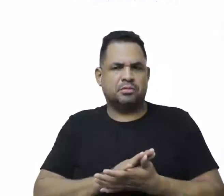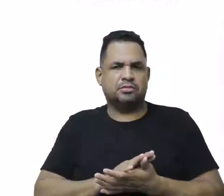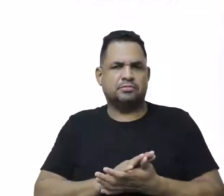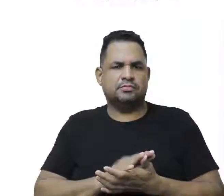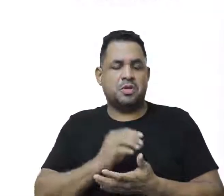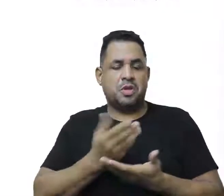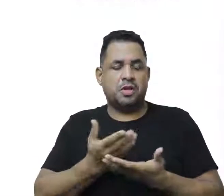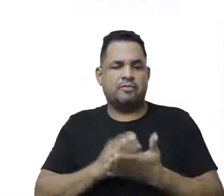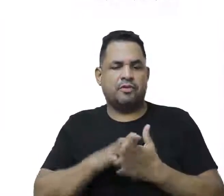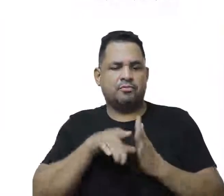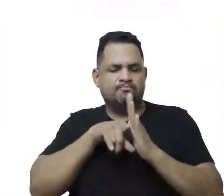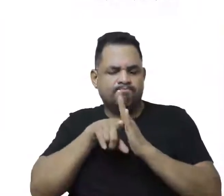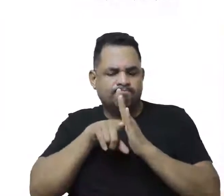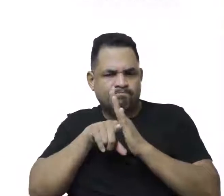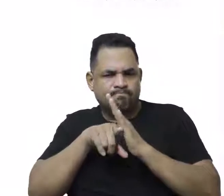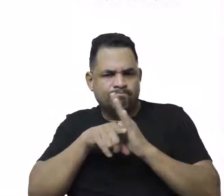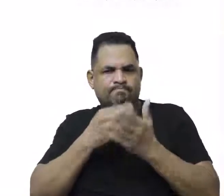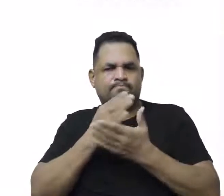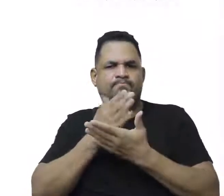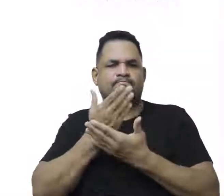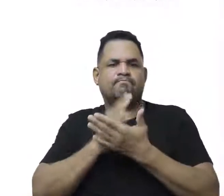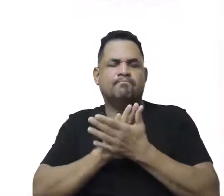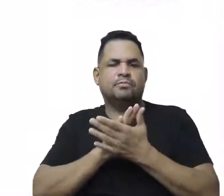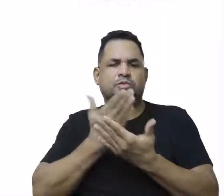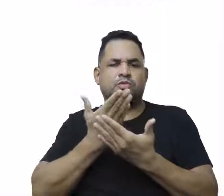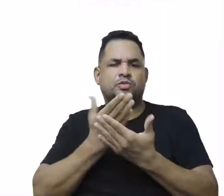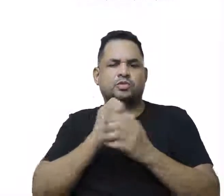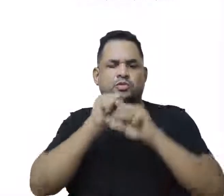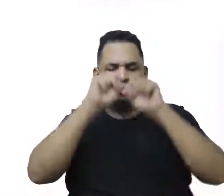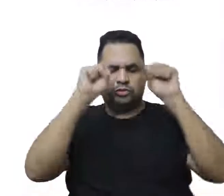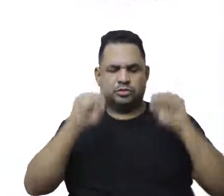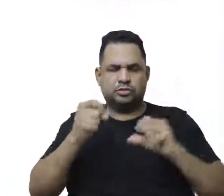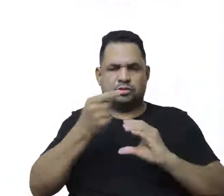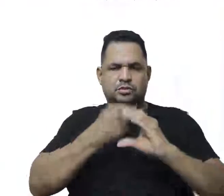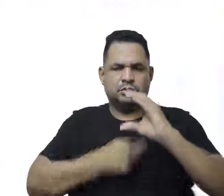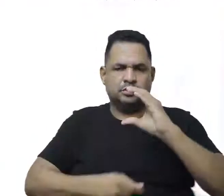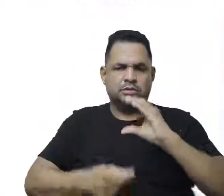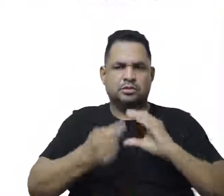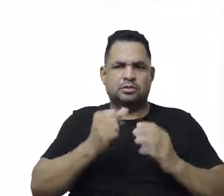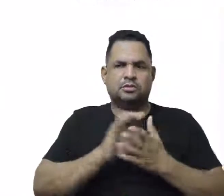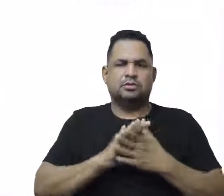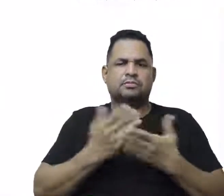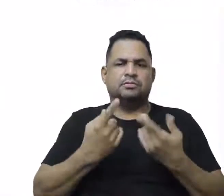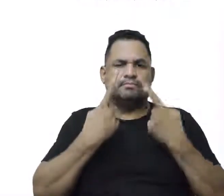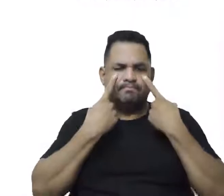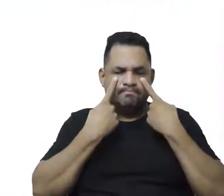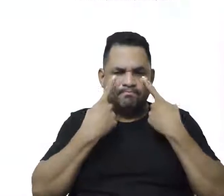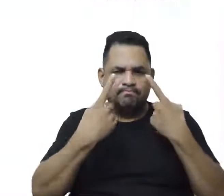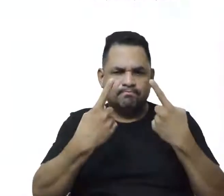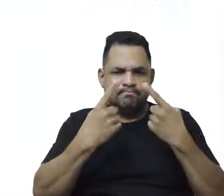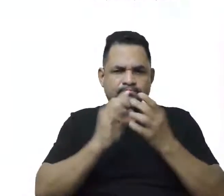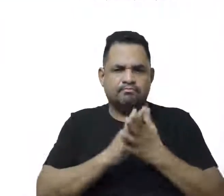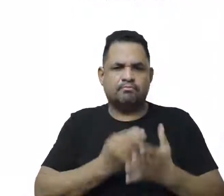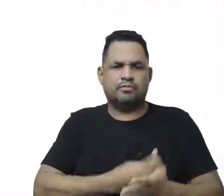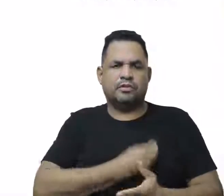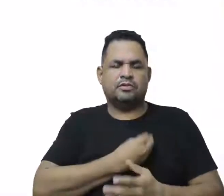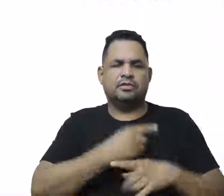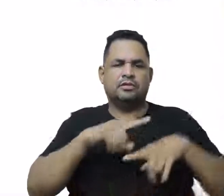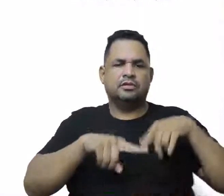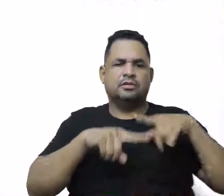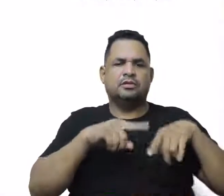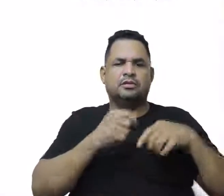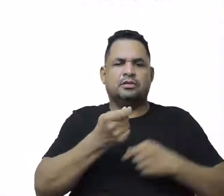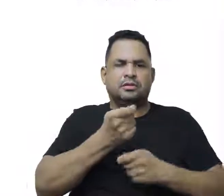o ele foi um estudioso do sistema capitalista então para ele tinha que olhar primeiro a vida material